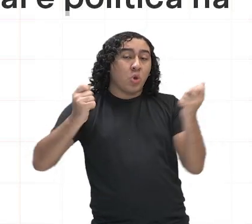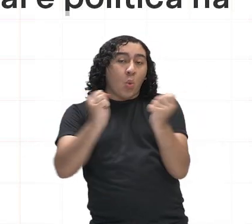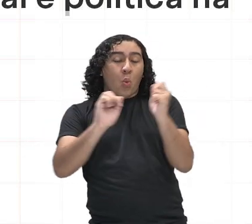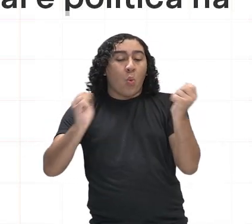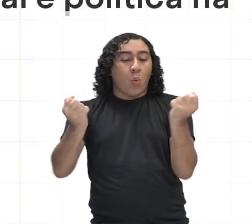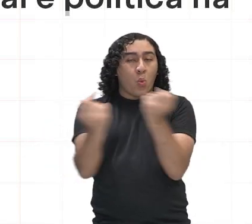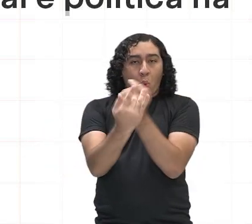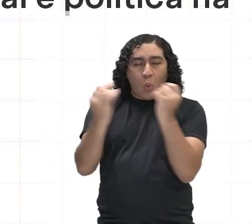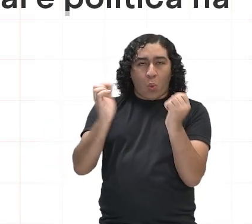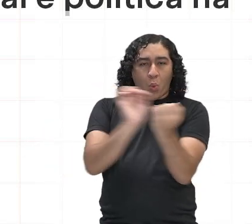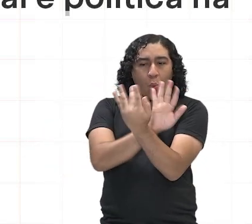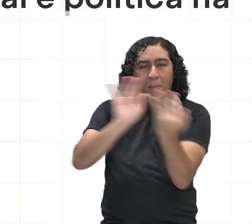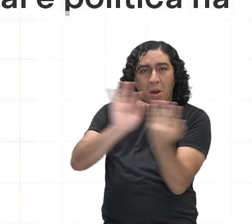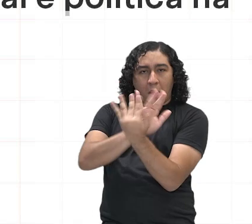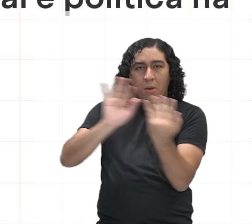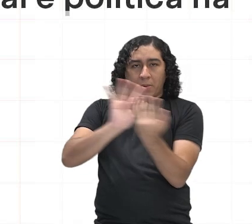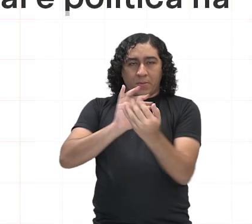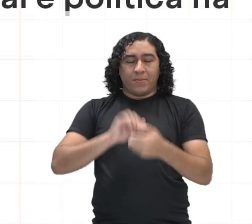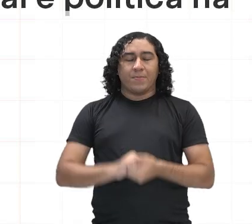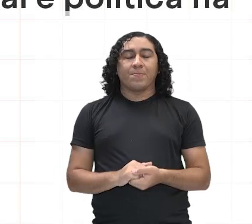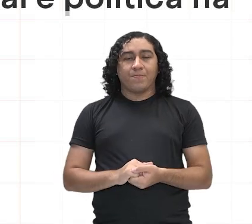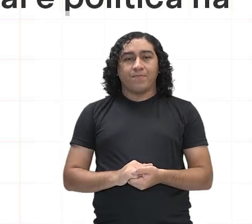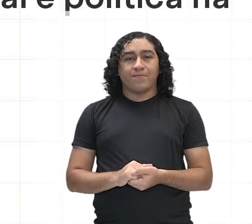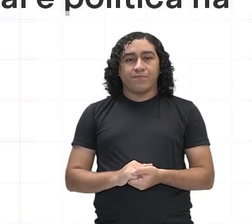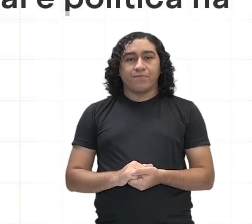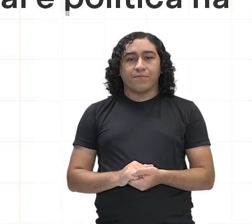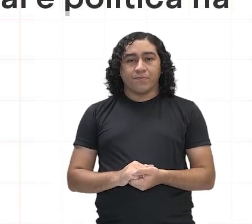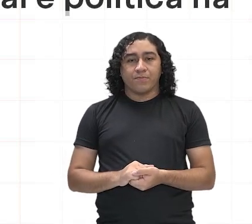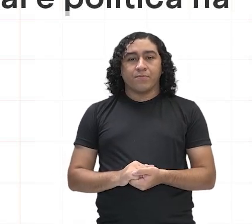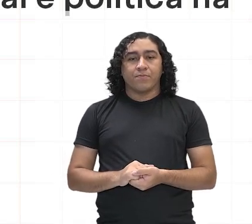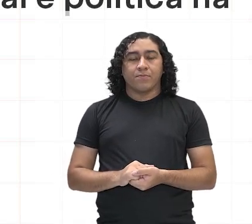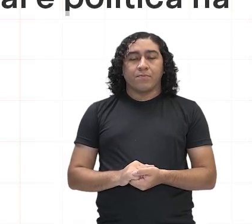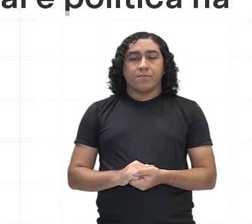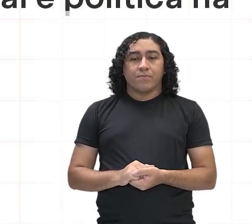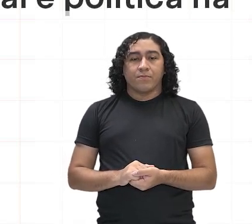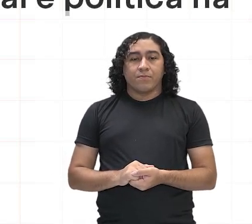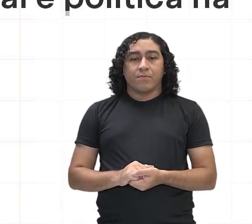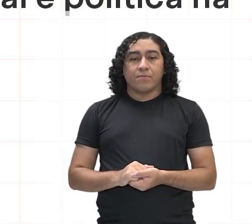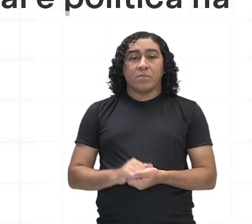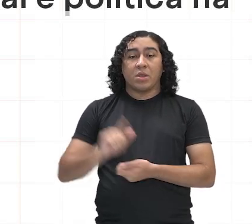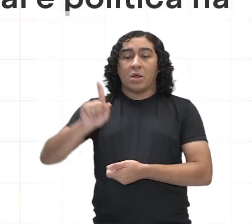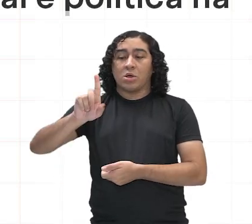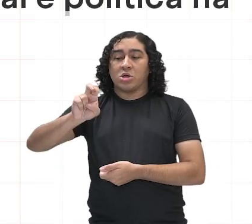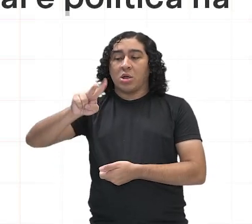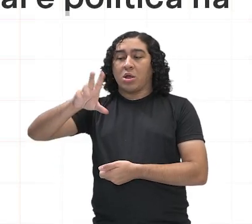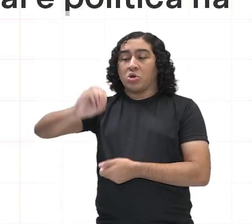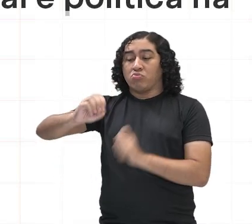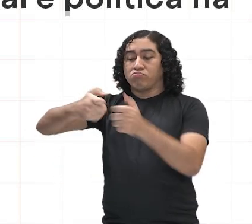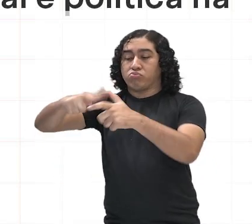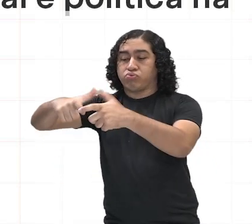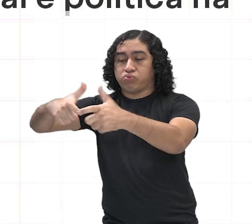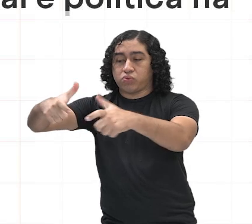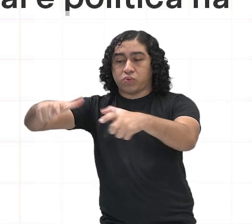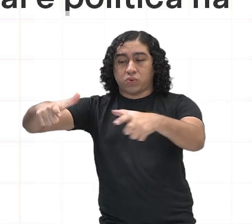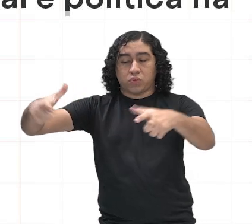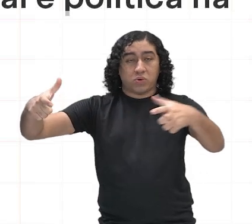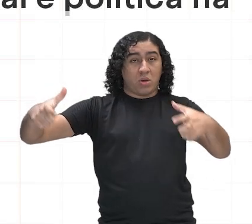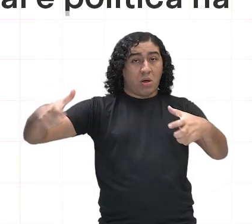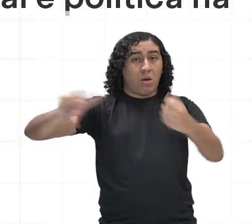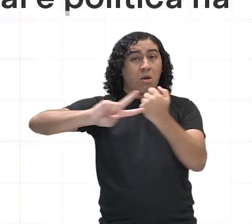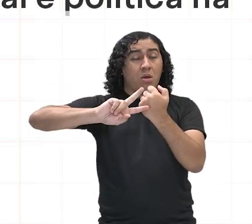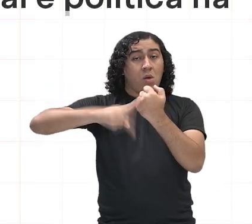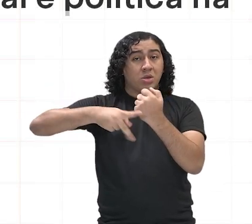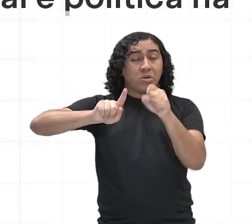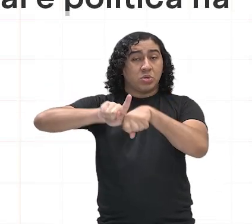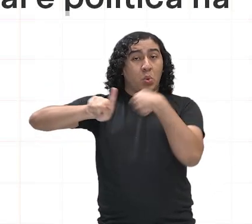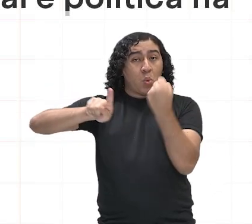Com o passar do tempo, o crescimento dos gêneros levou à formação de uma nova organização social e política